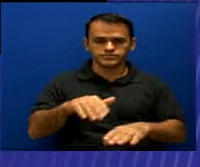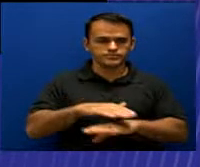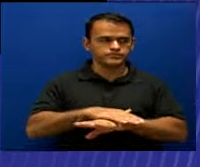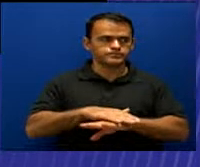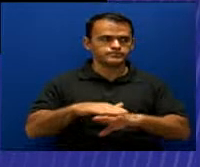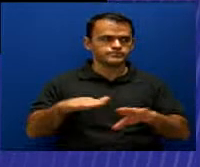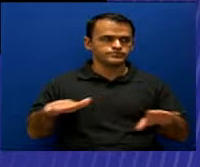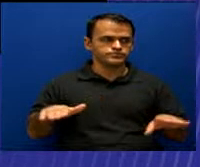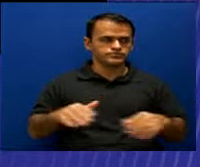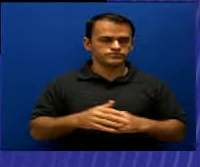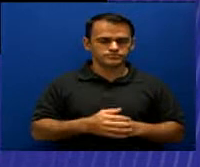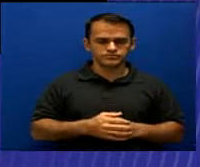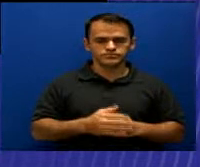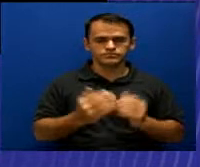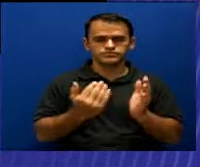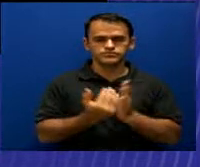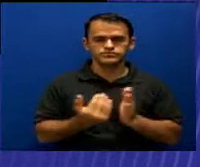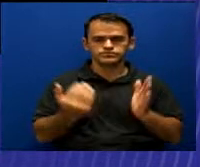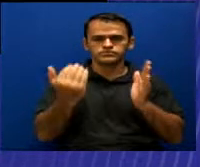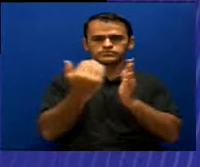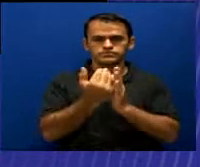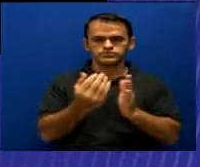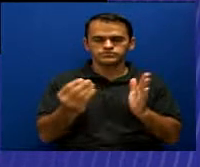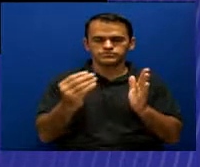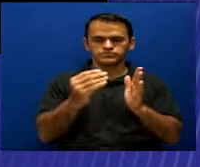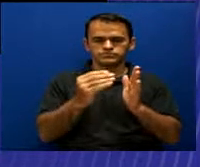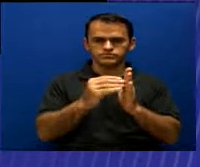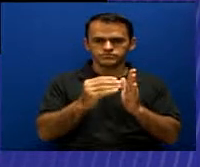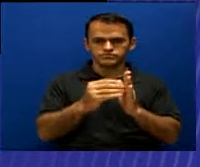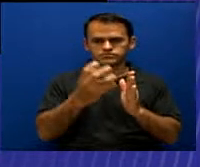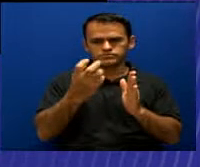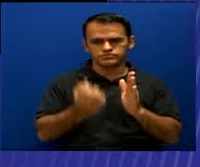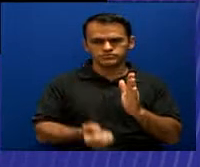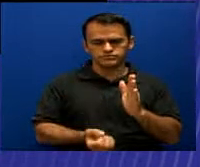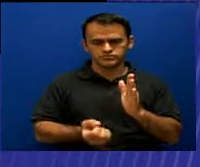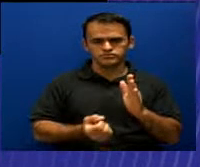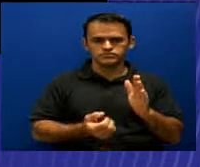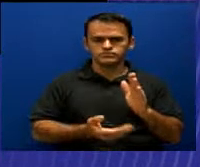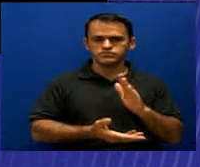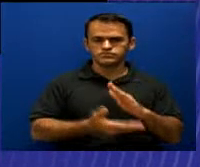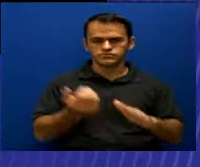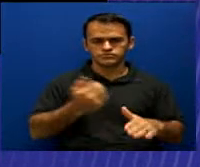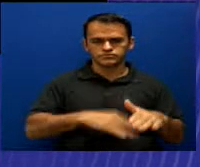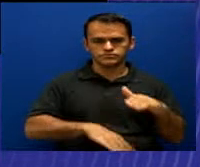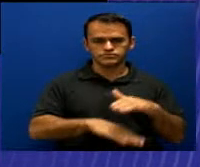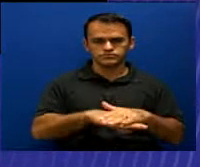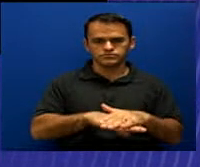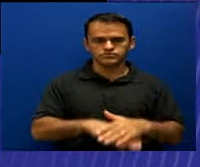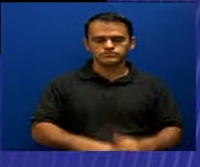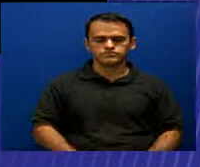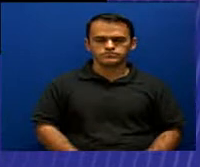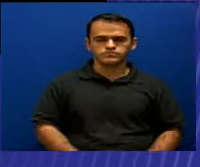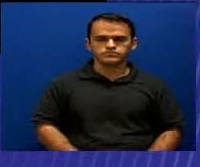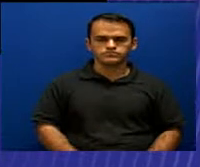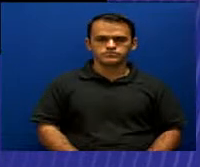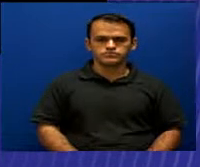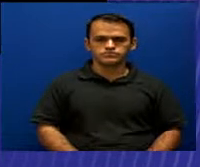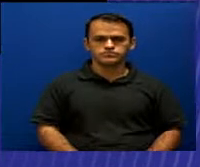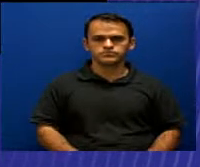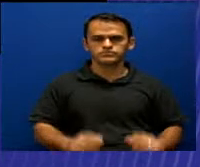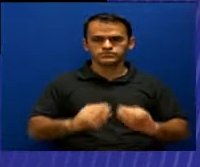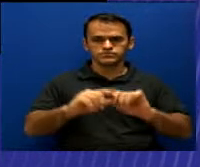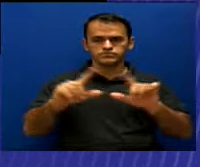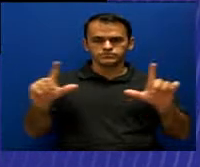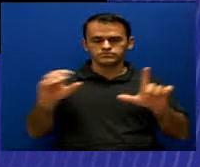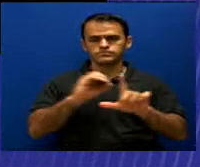Então, ficam rejeitadas, ficam acatado o parecer, as emendas arquivadas. Eu peço que zero o painel.